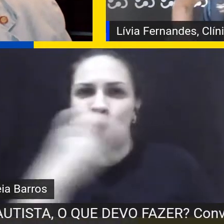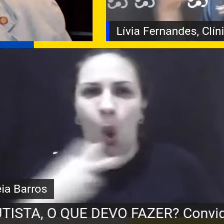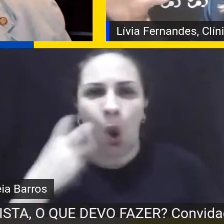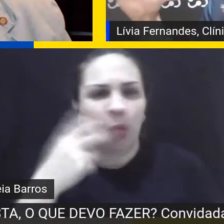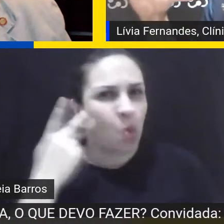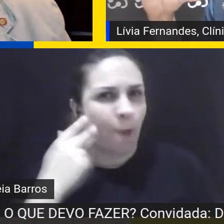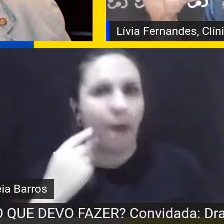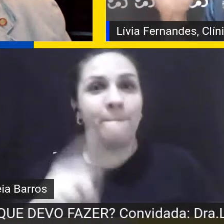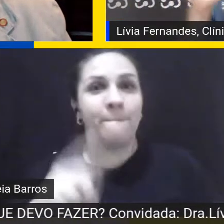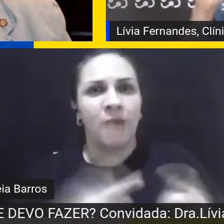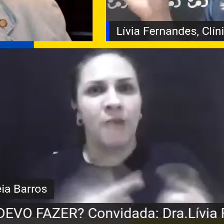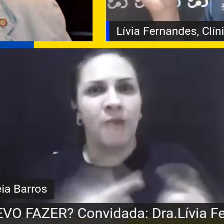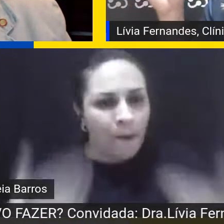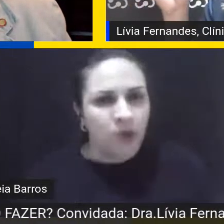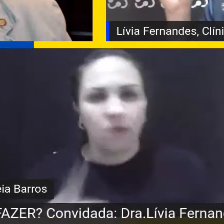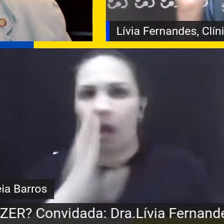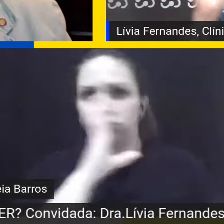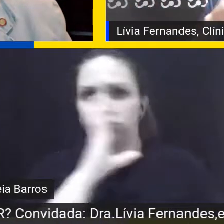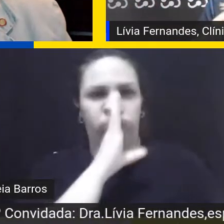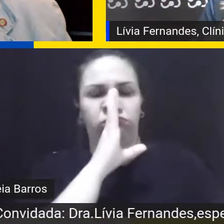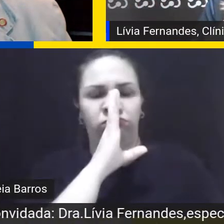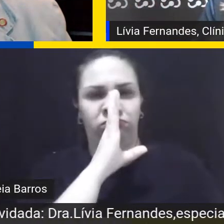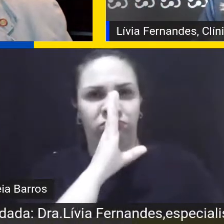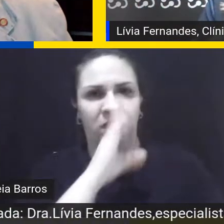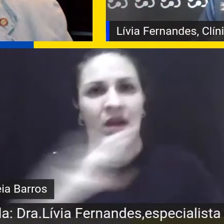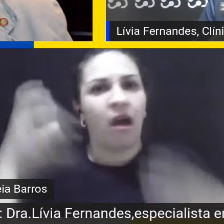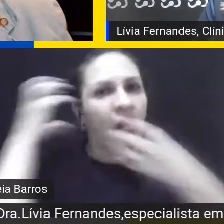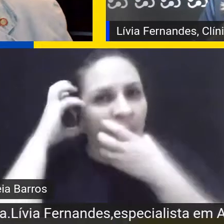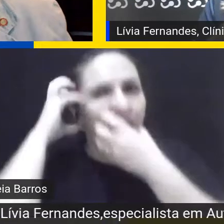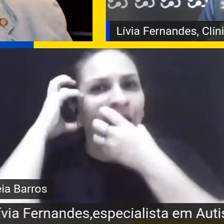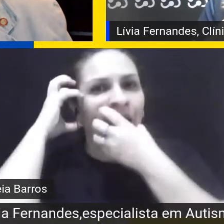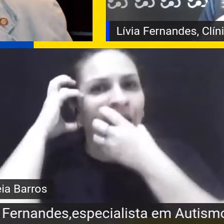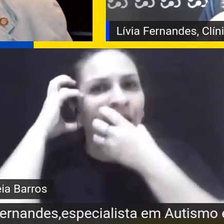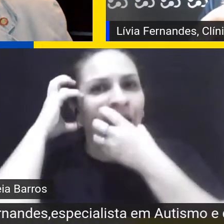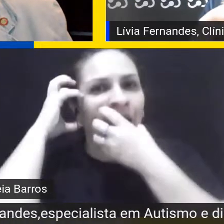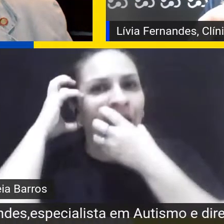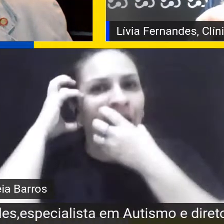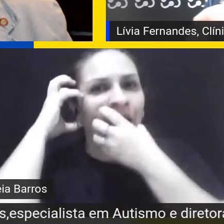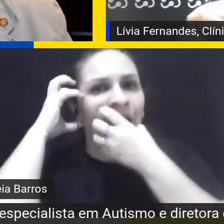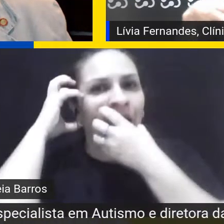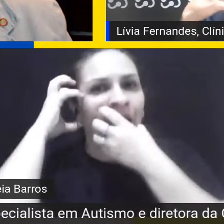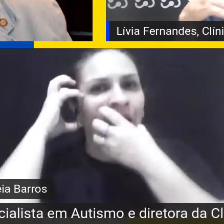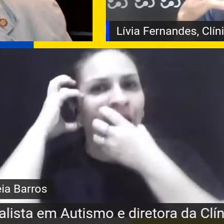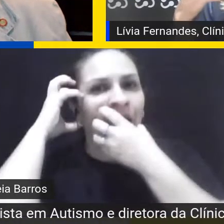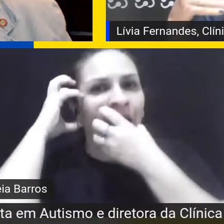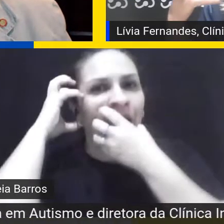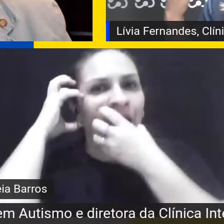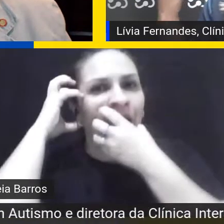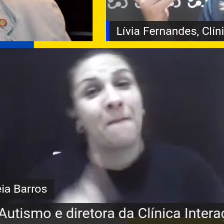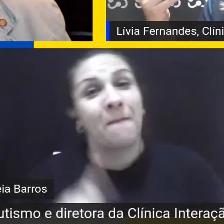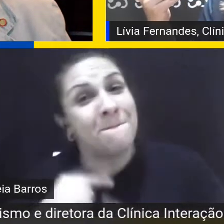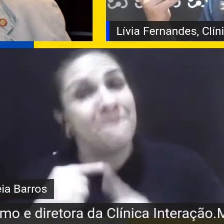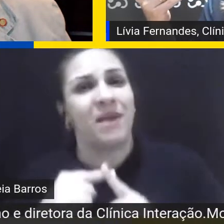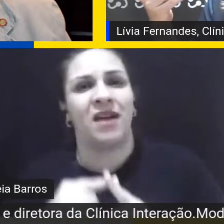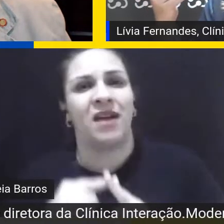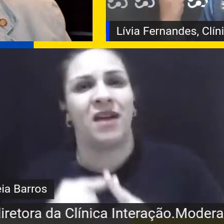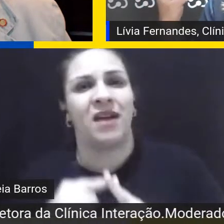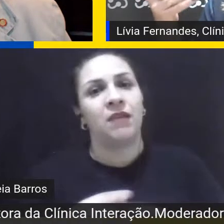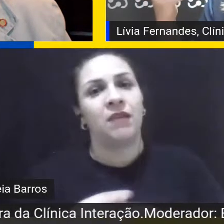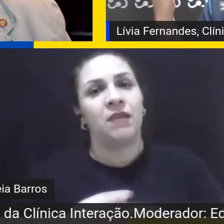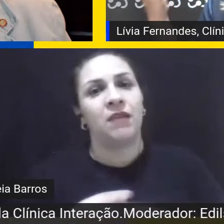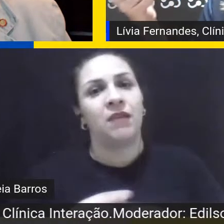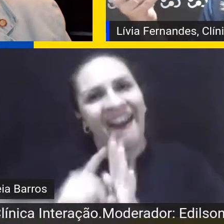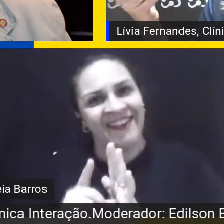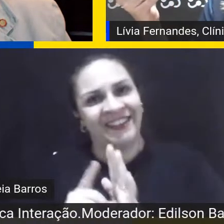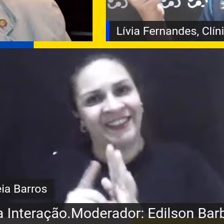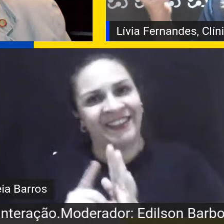aí, se ele fizesse só fonoaudiologia, poderia dar certo, né? Então, assim, a intervenção precoce, ela